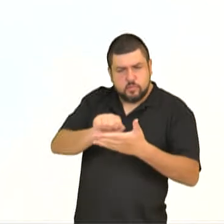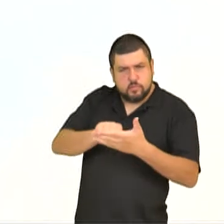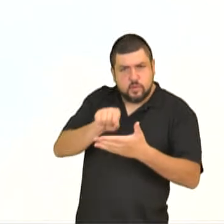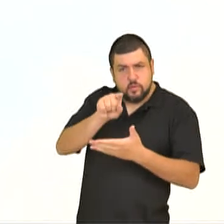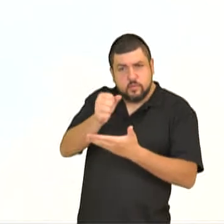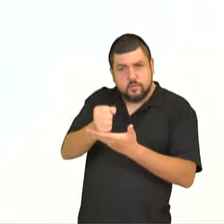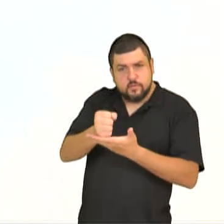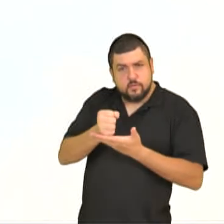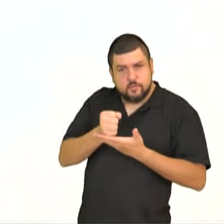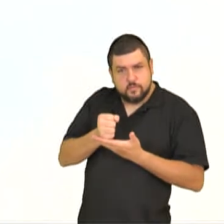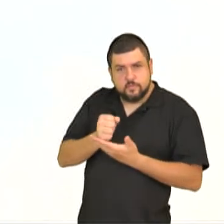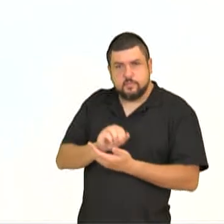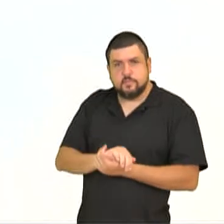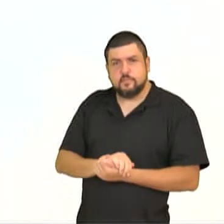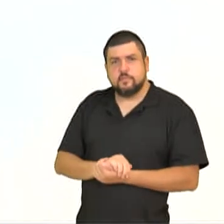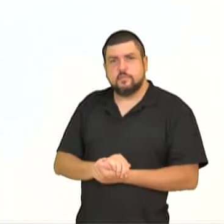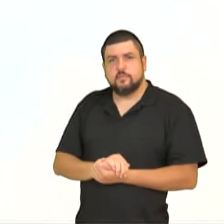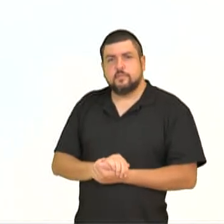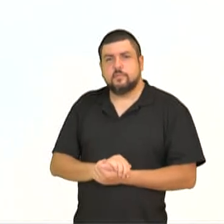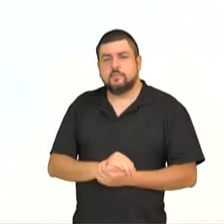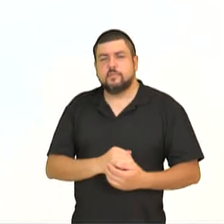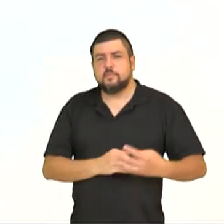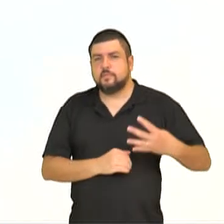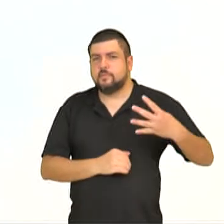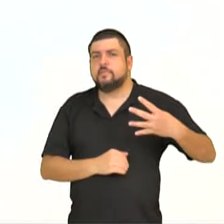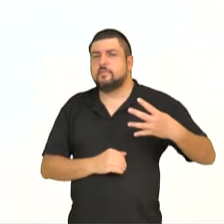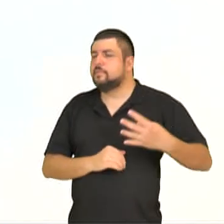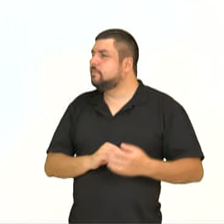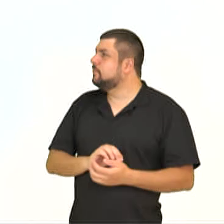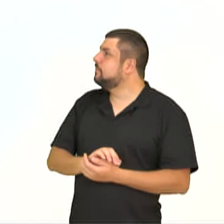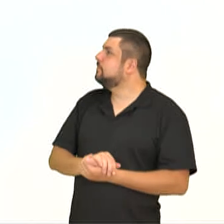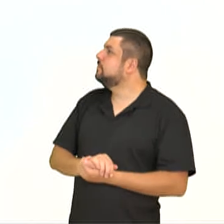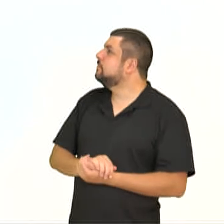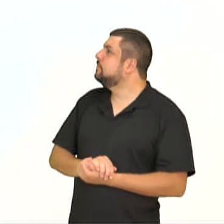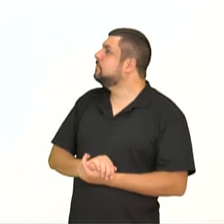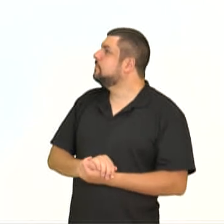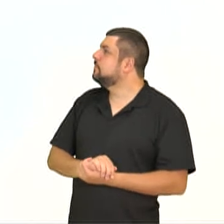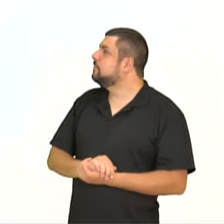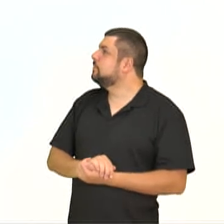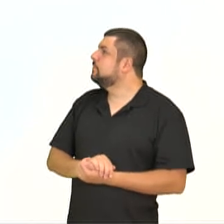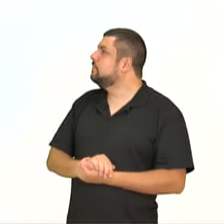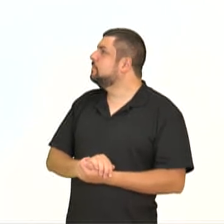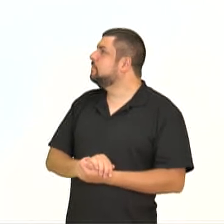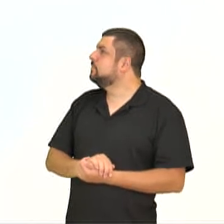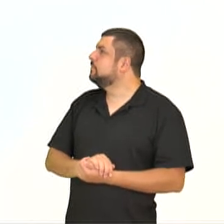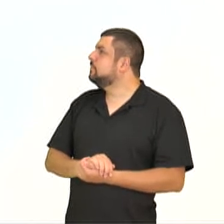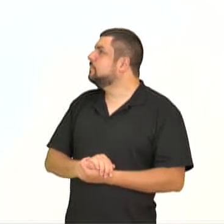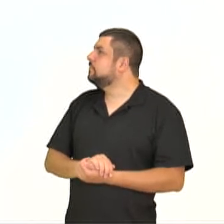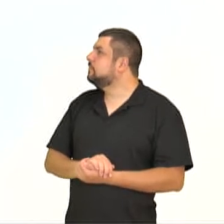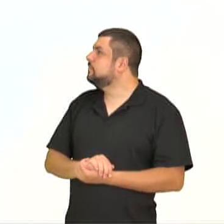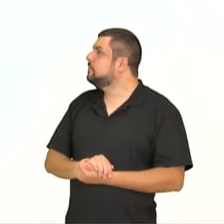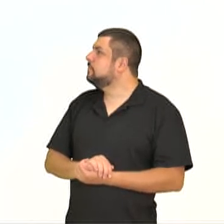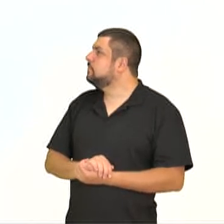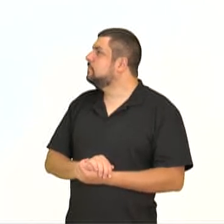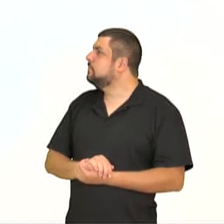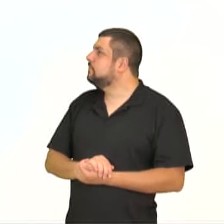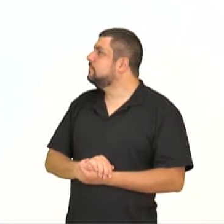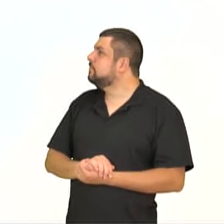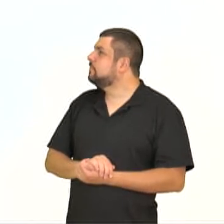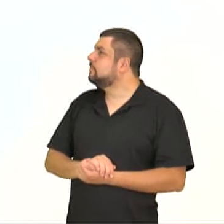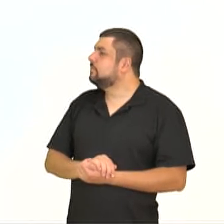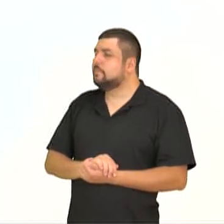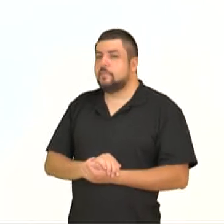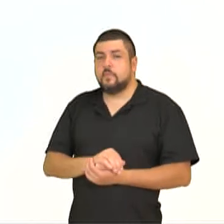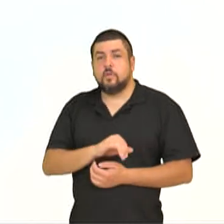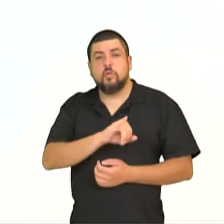tarefa? José querría hacer lo mismo que hace su hermano.